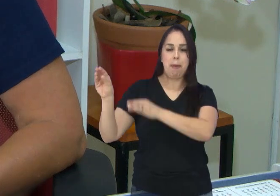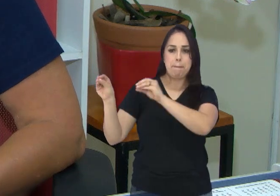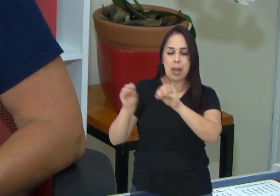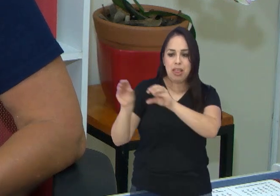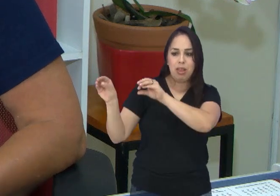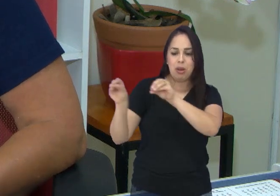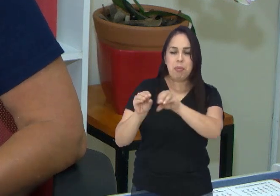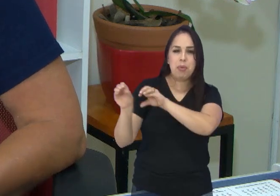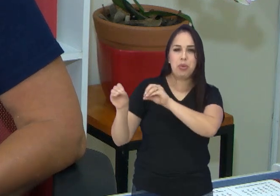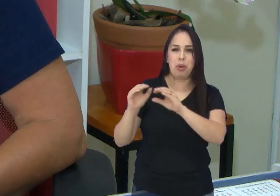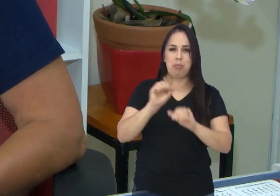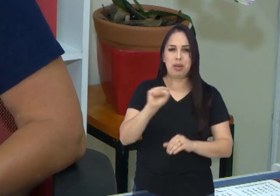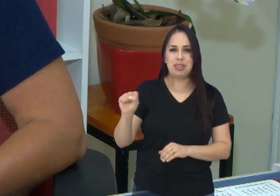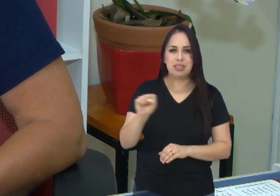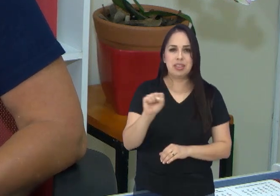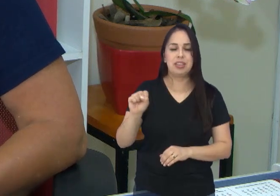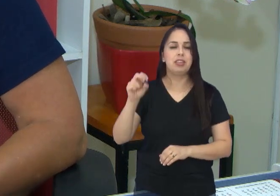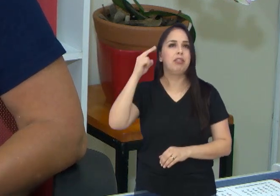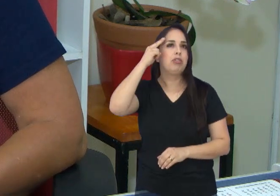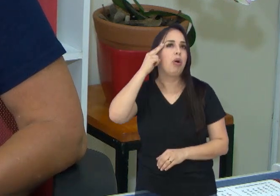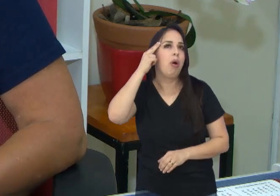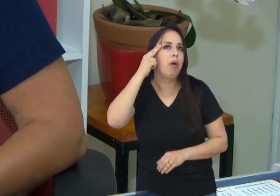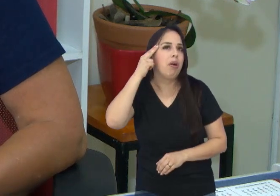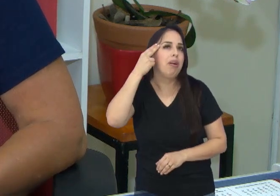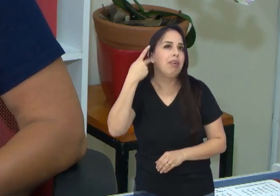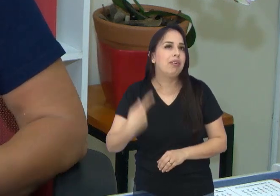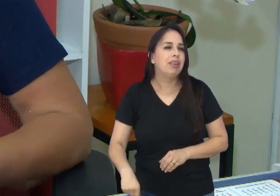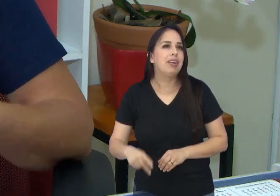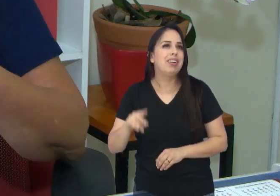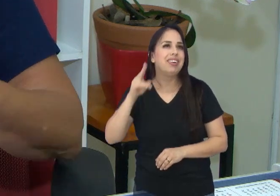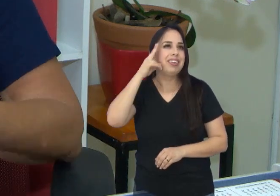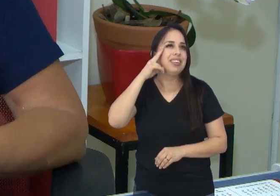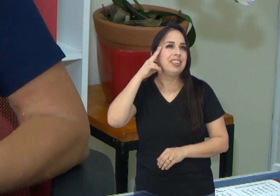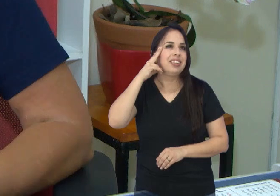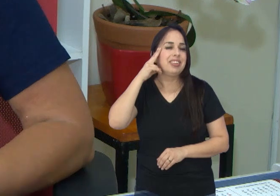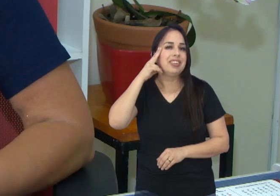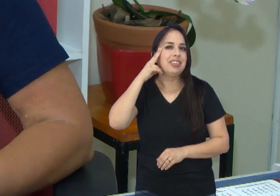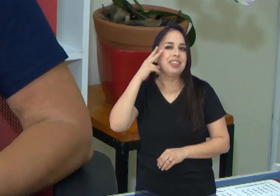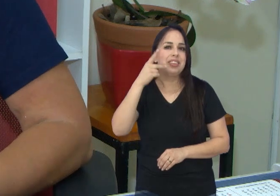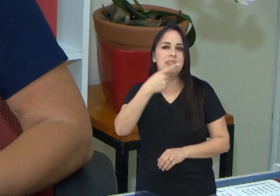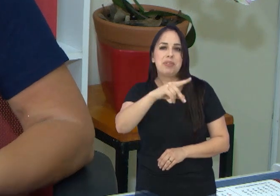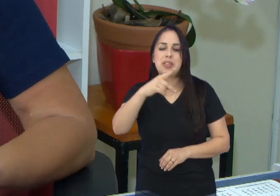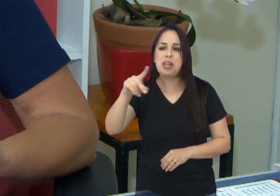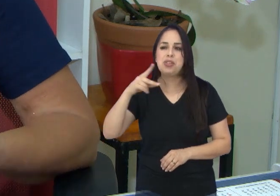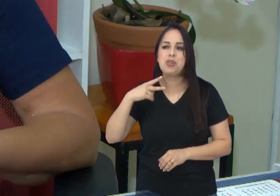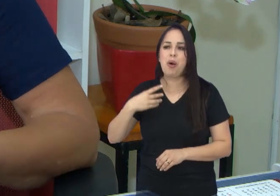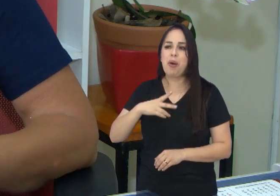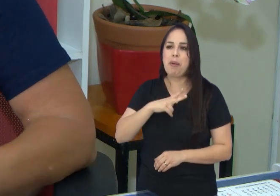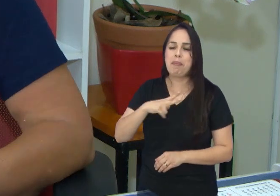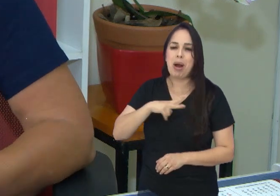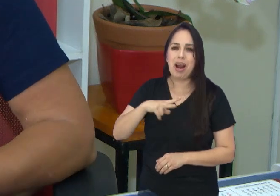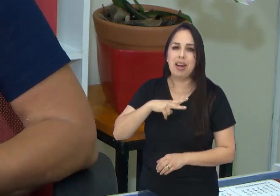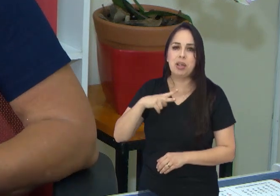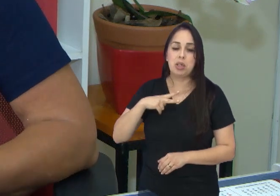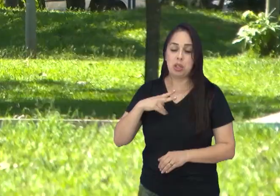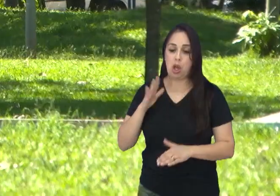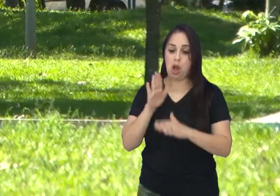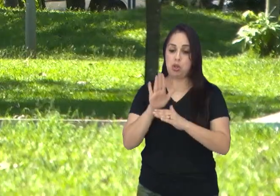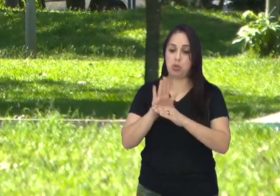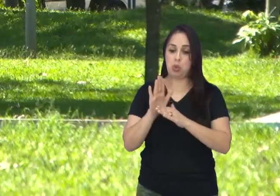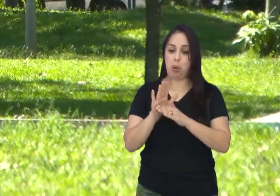veio com um propósito, que teve um sonho, que foi com o seu sonho particular que você fez o bairro